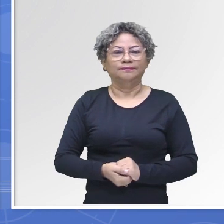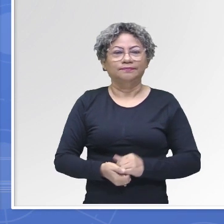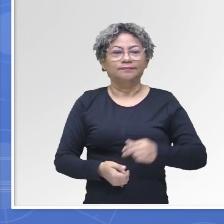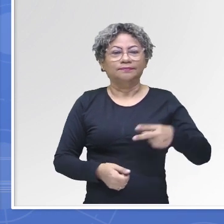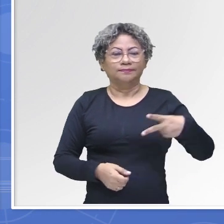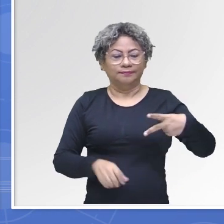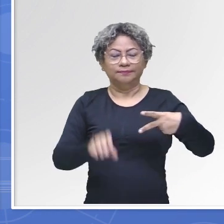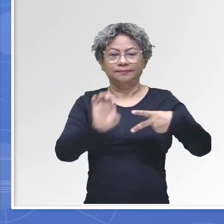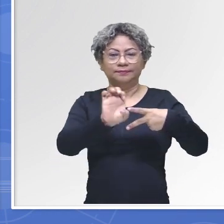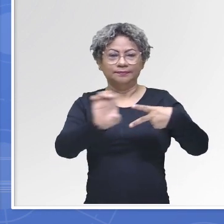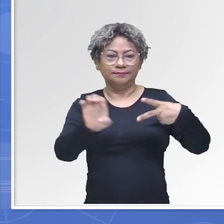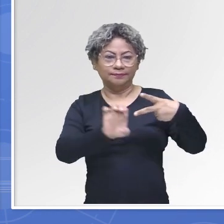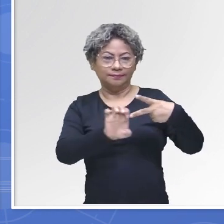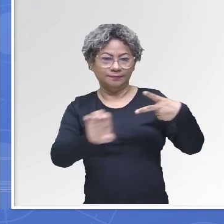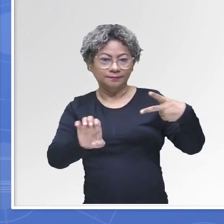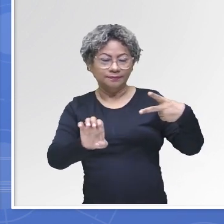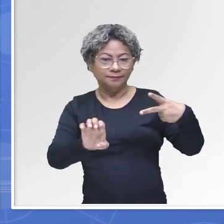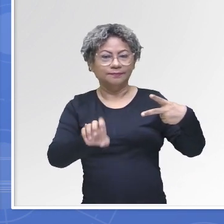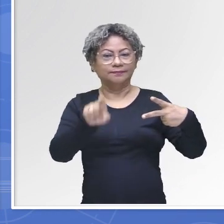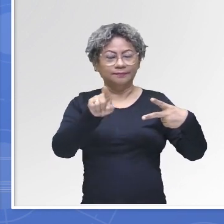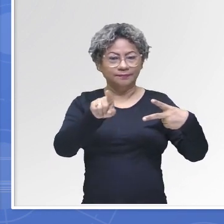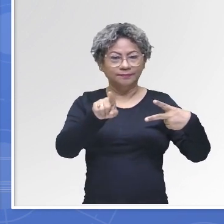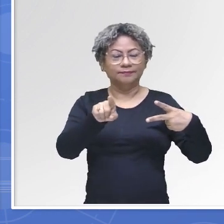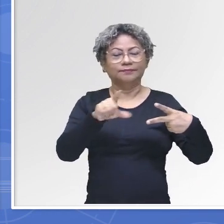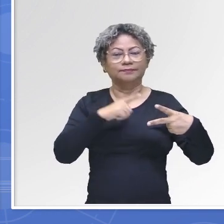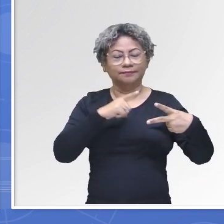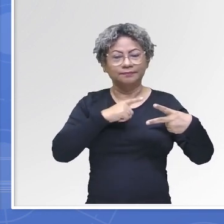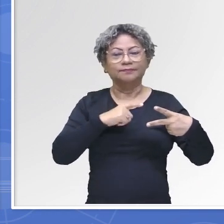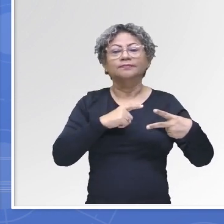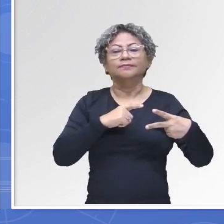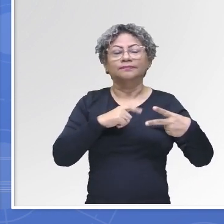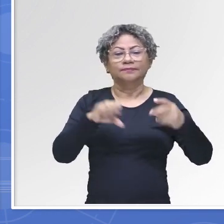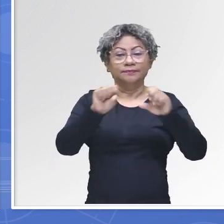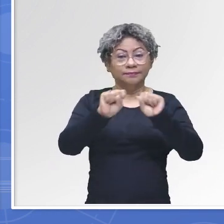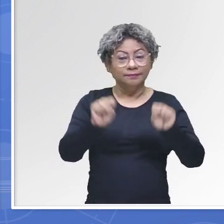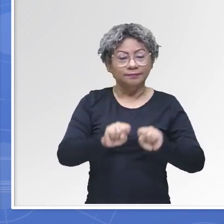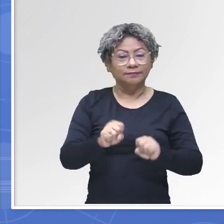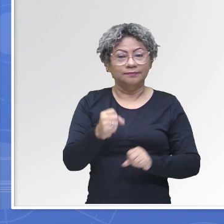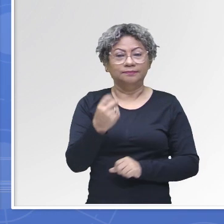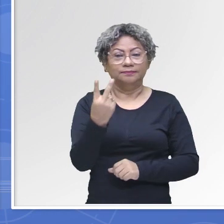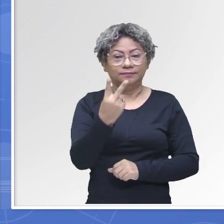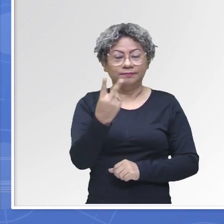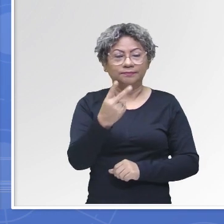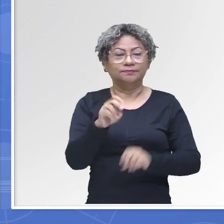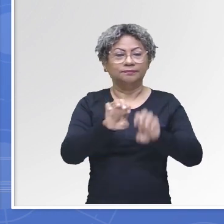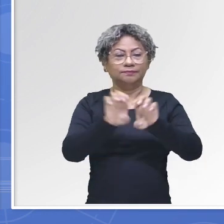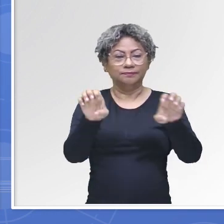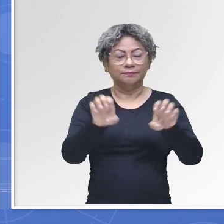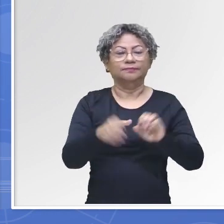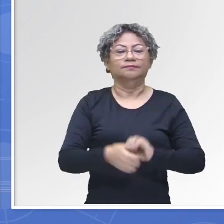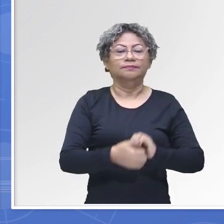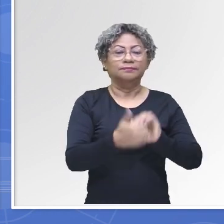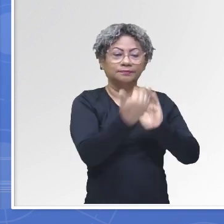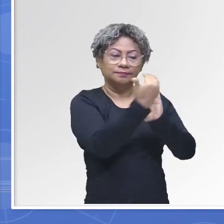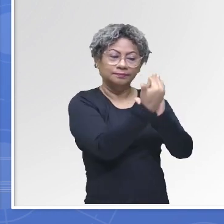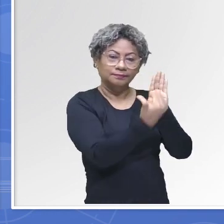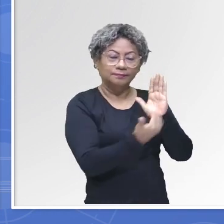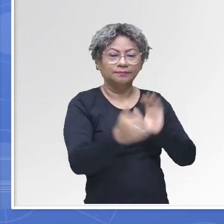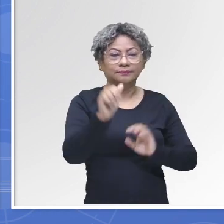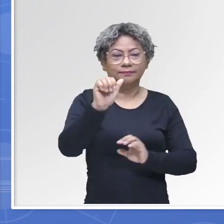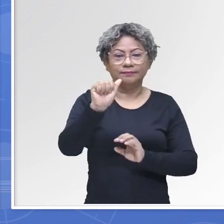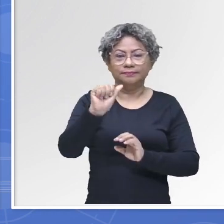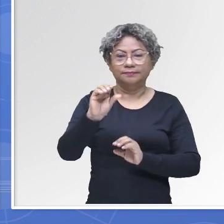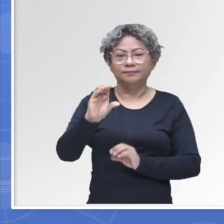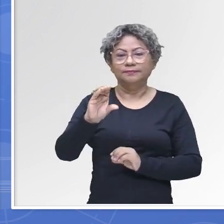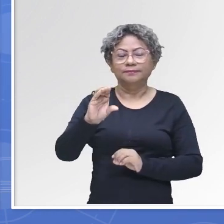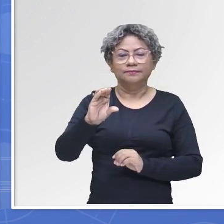do sistema a seguir. E aí nós temos o sistema, né, com as duas equações e as alternativas. Muito bem, então tempo aí